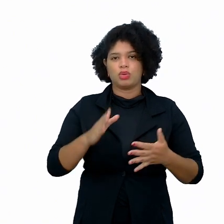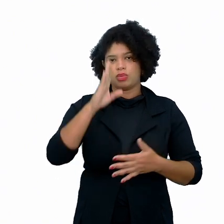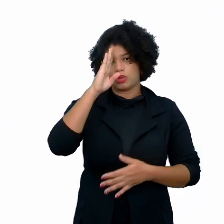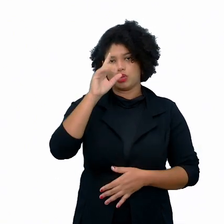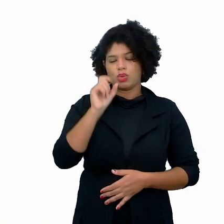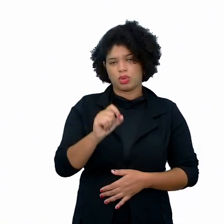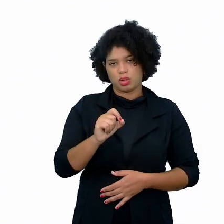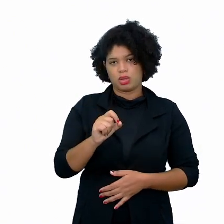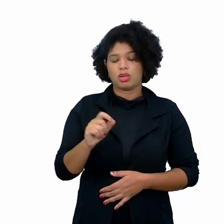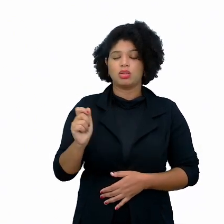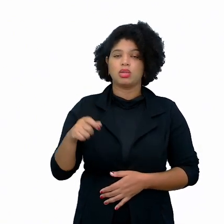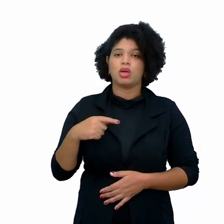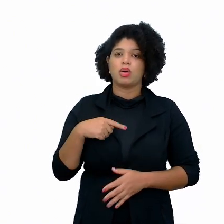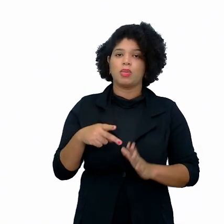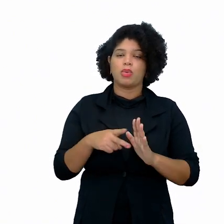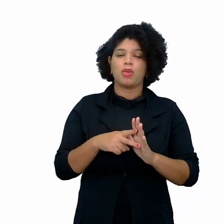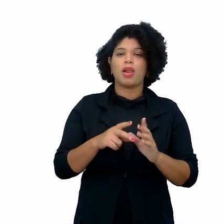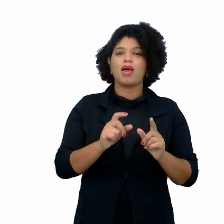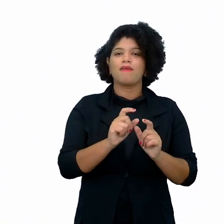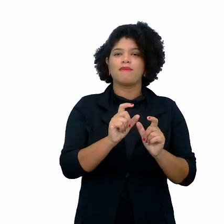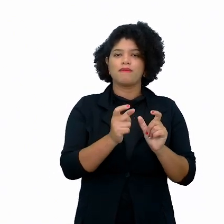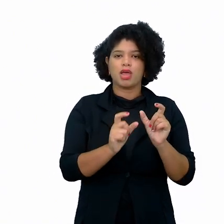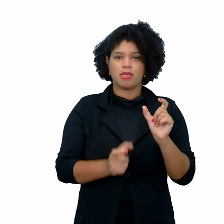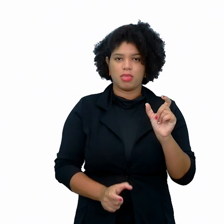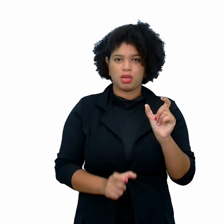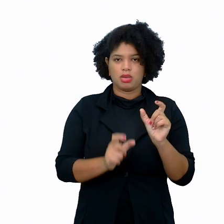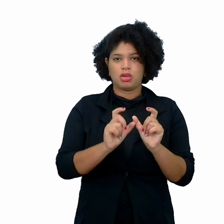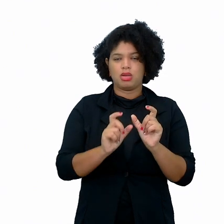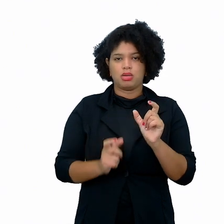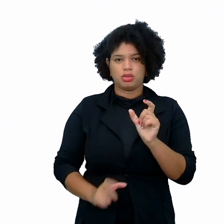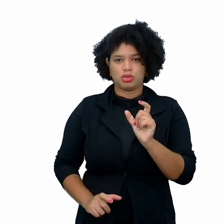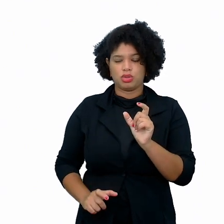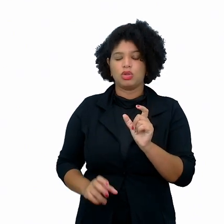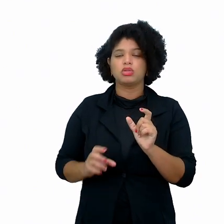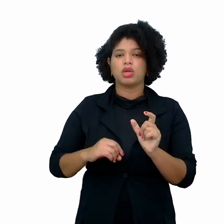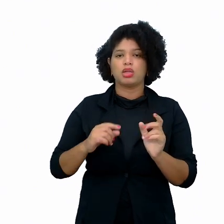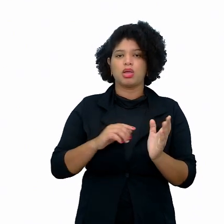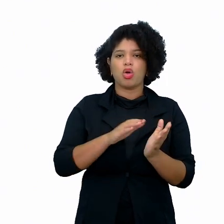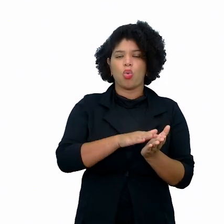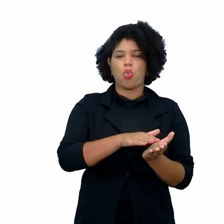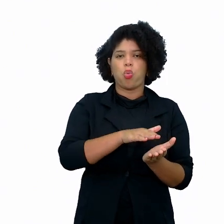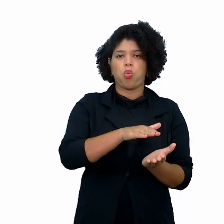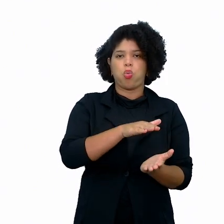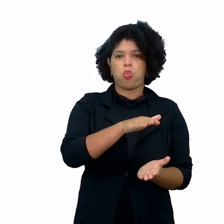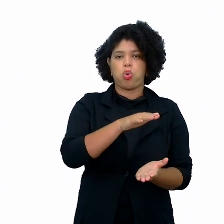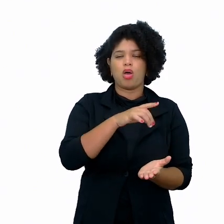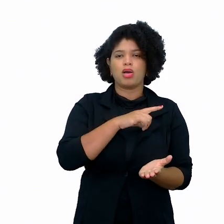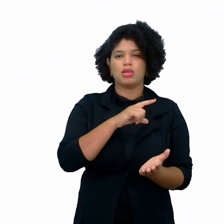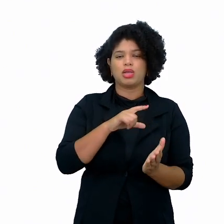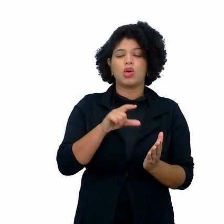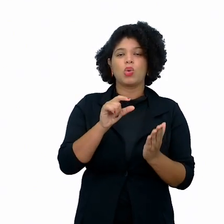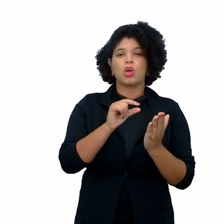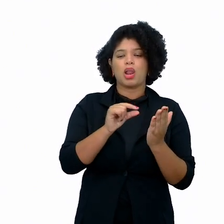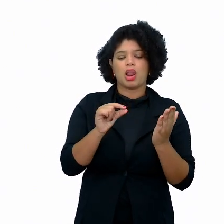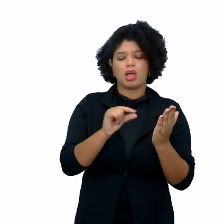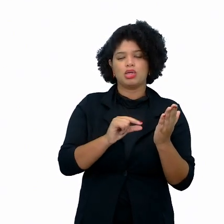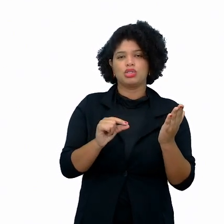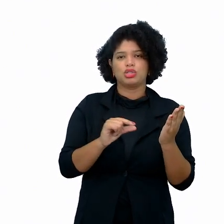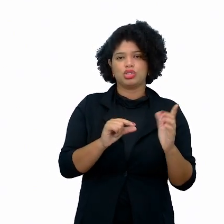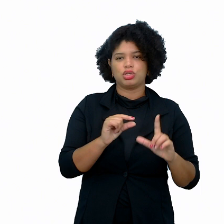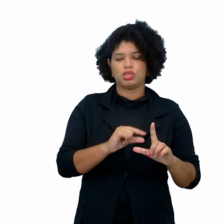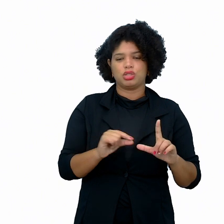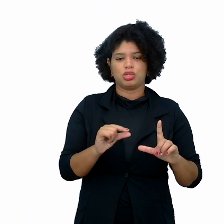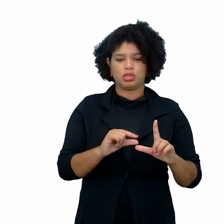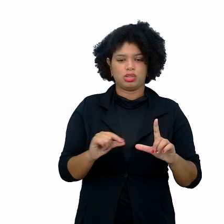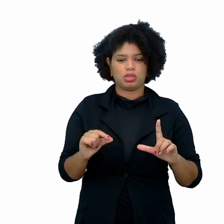uma vez que nos verbetes enciclopédicos é comum haver imagens acompanhadas por legendas. Ou